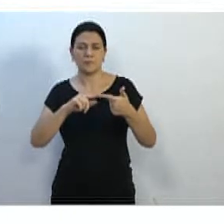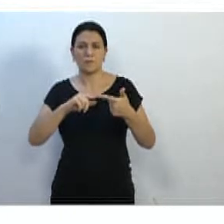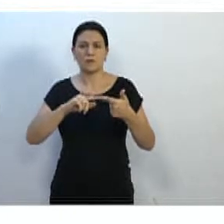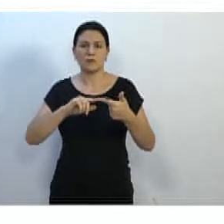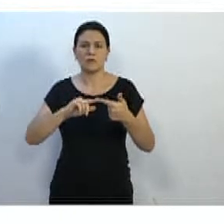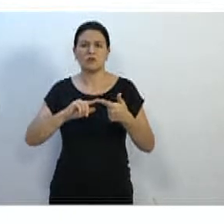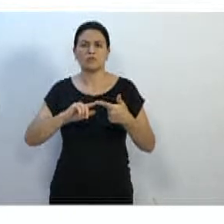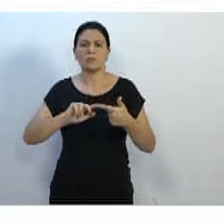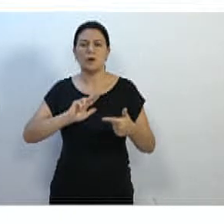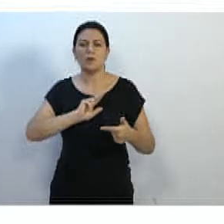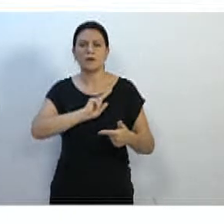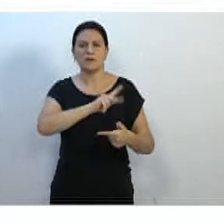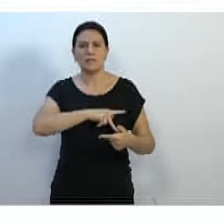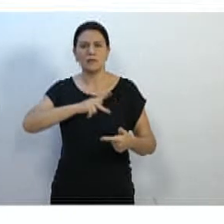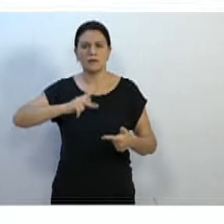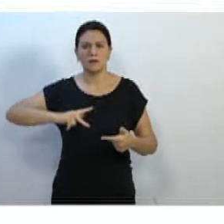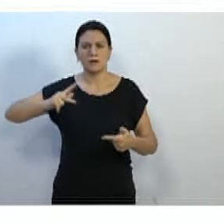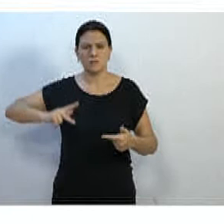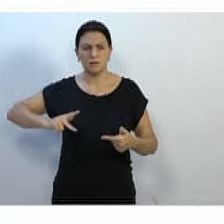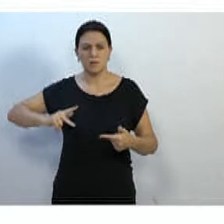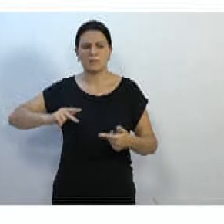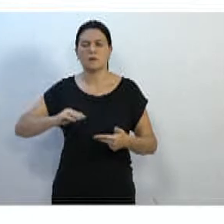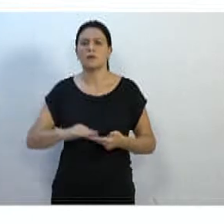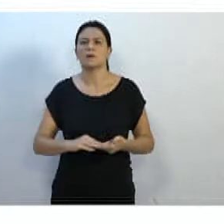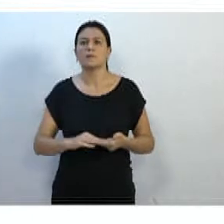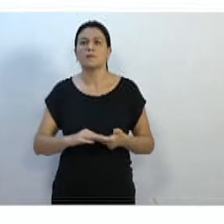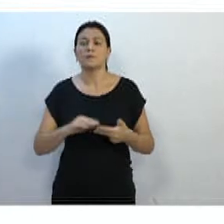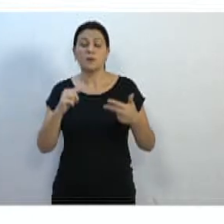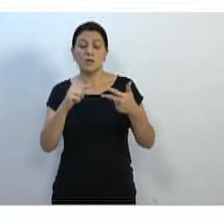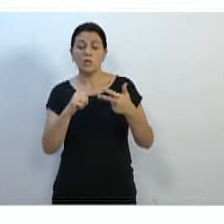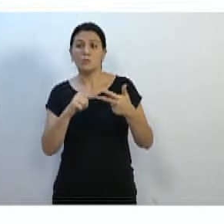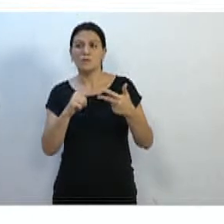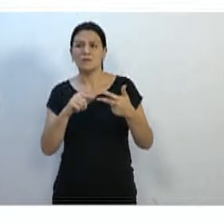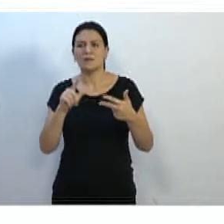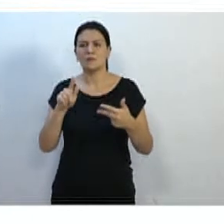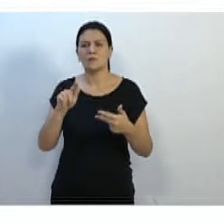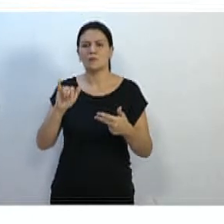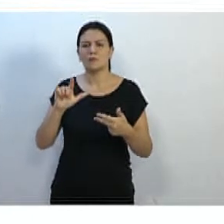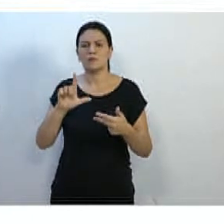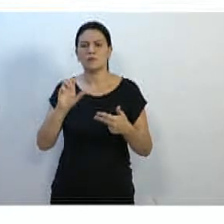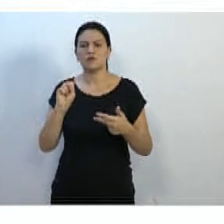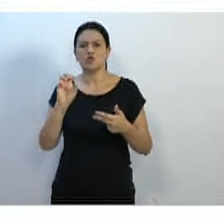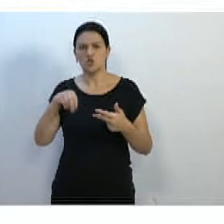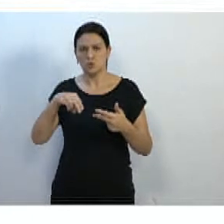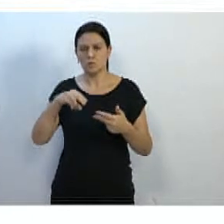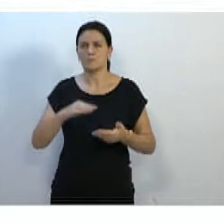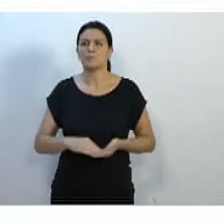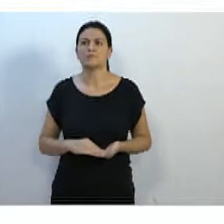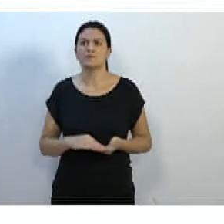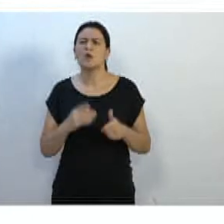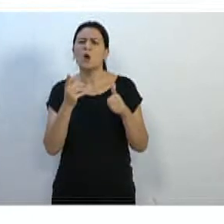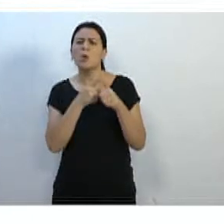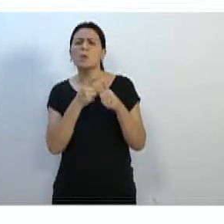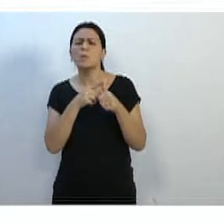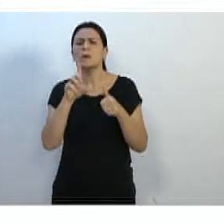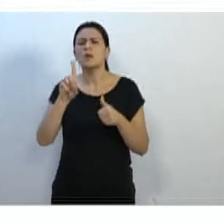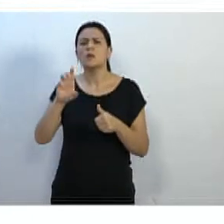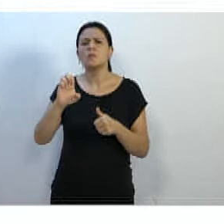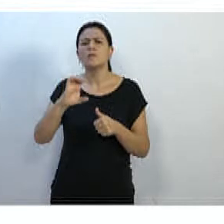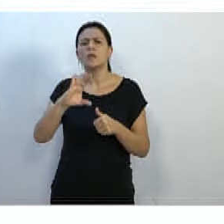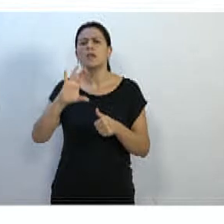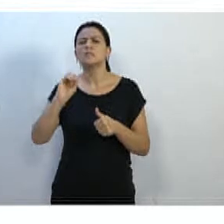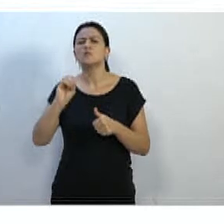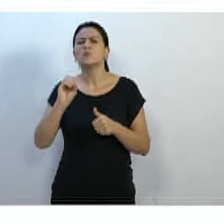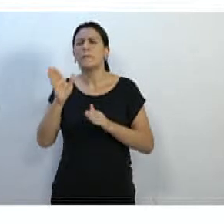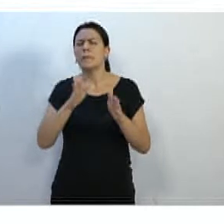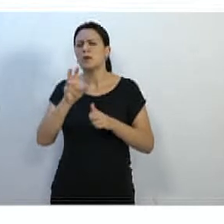e Gilson Marques. Qual que é a diferença ali nessa imagem? Pode manter, tá, Ari? Décio Lima, num período de 5 anos, empenhou